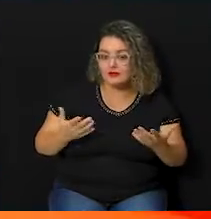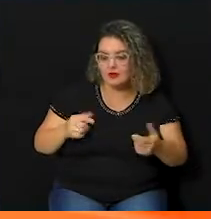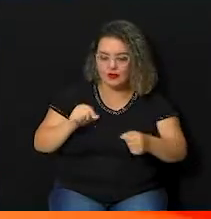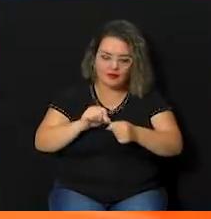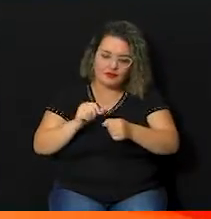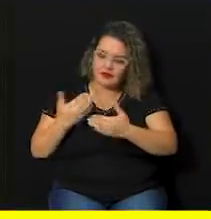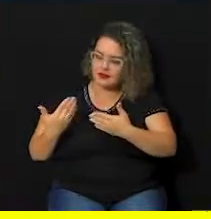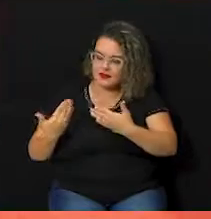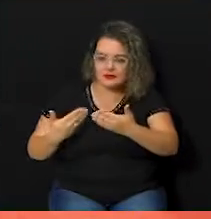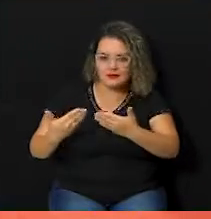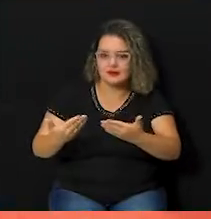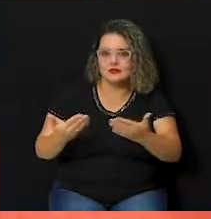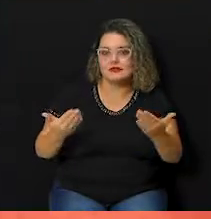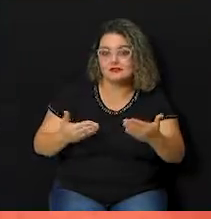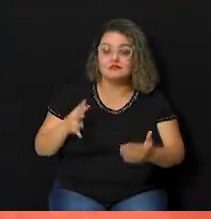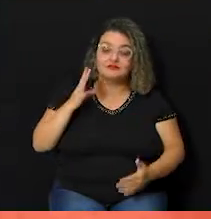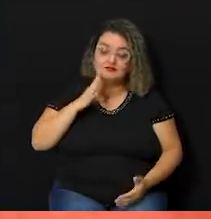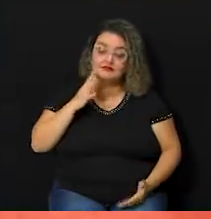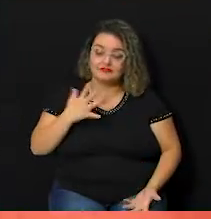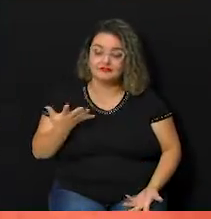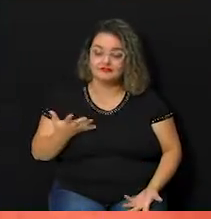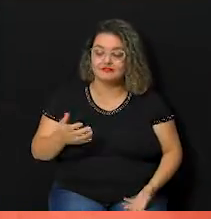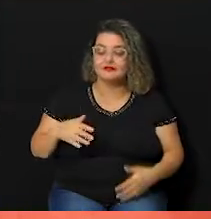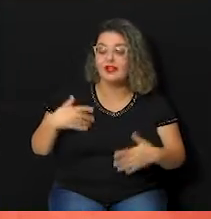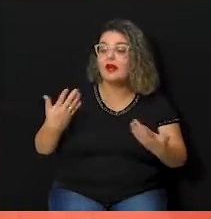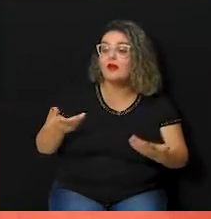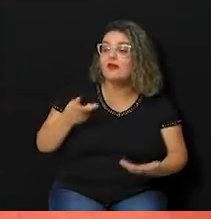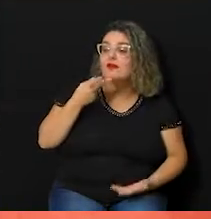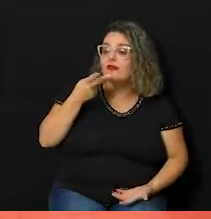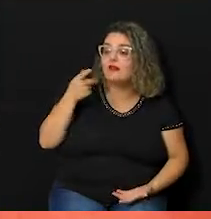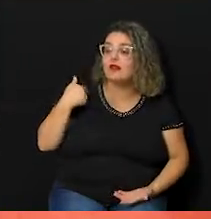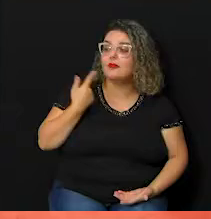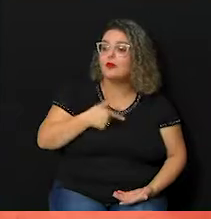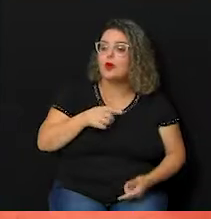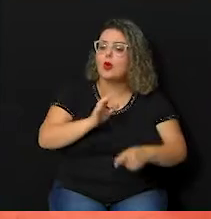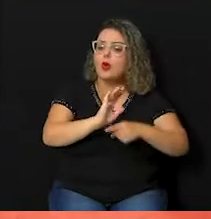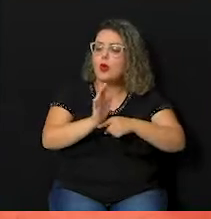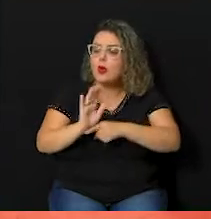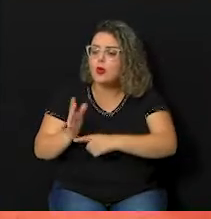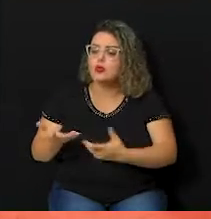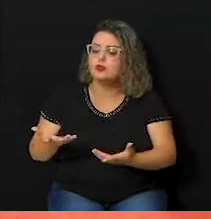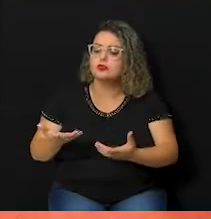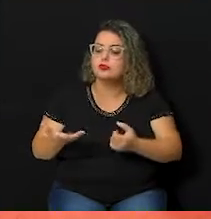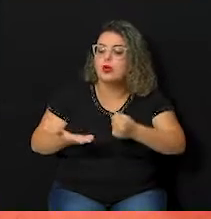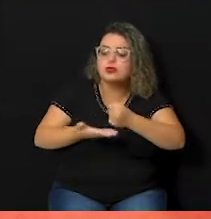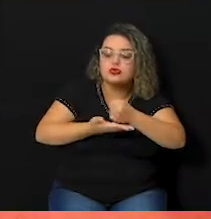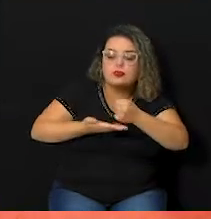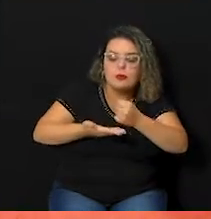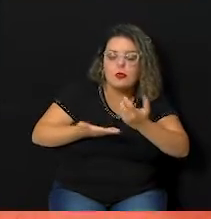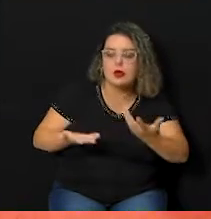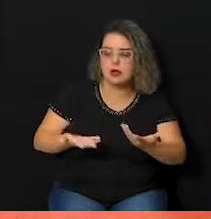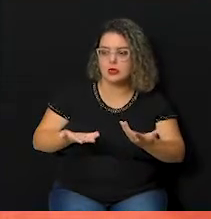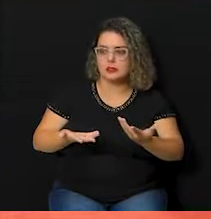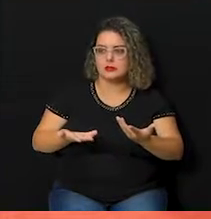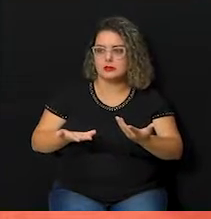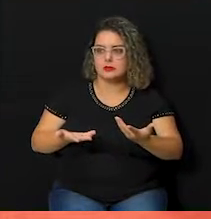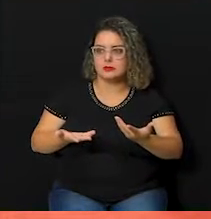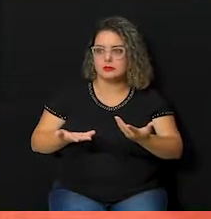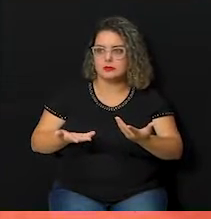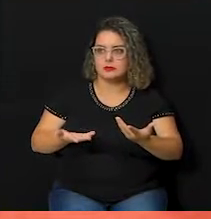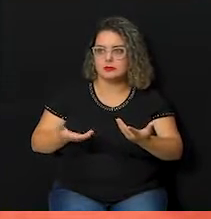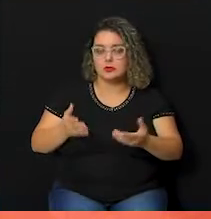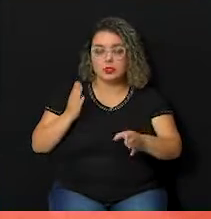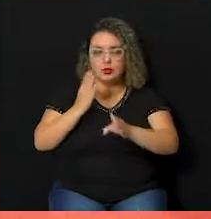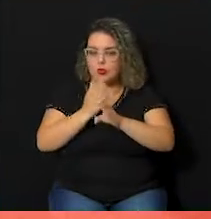muito legal. Robson, então conta pra gente, os filmes, eles te servem de fonte e ali